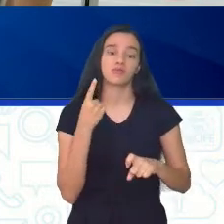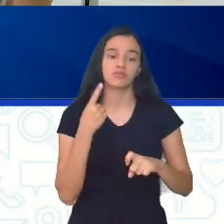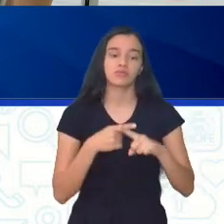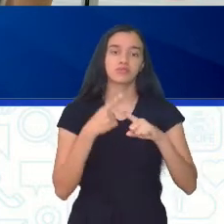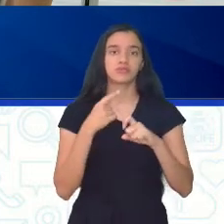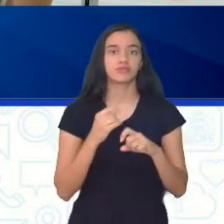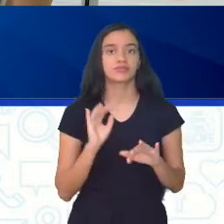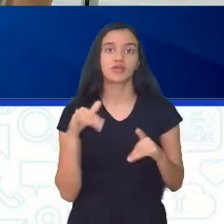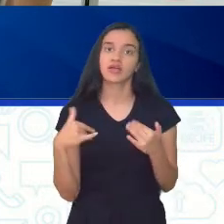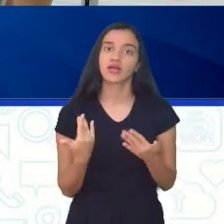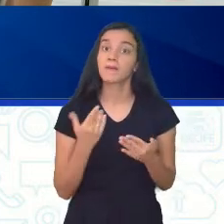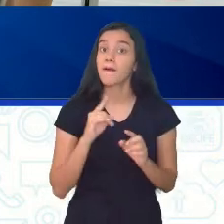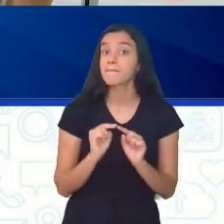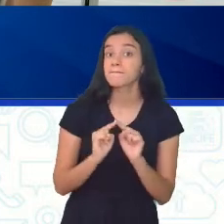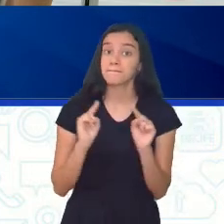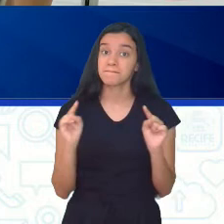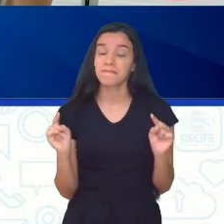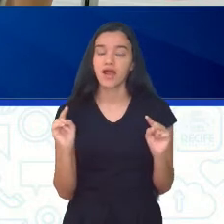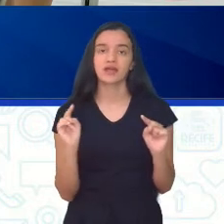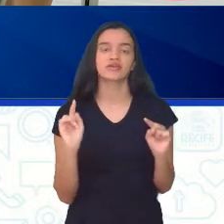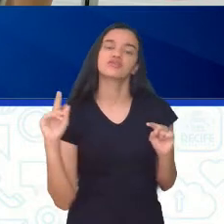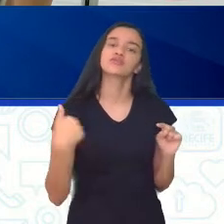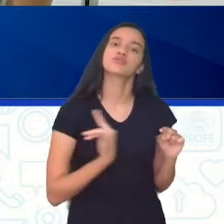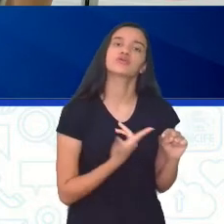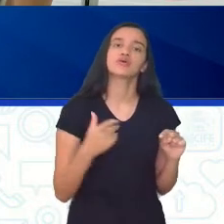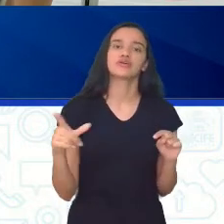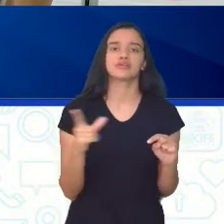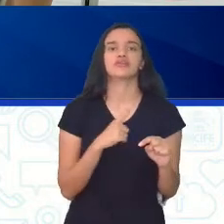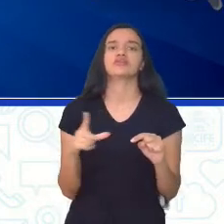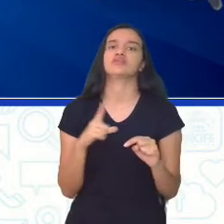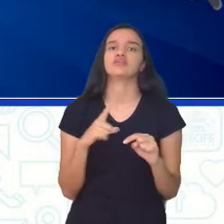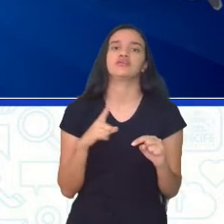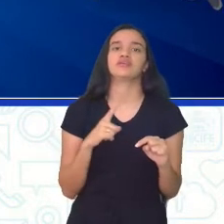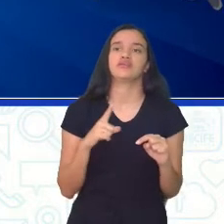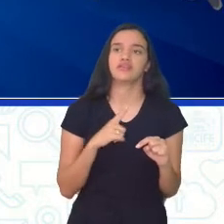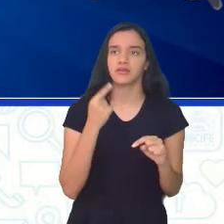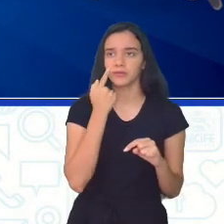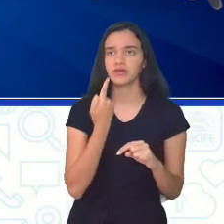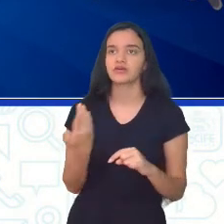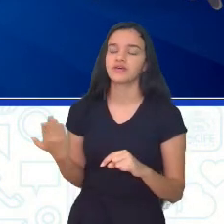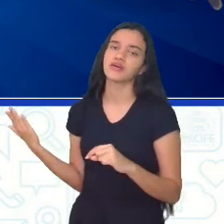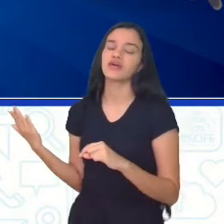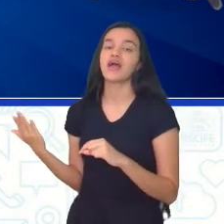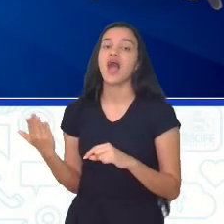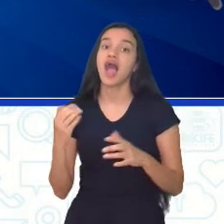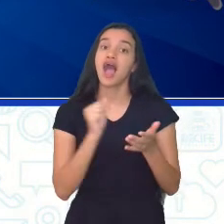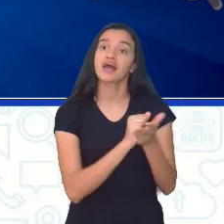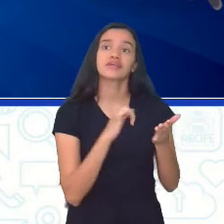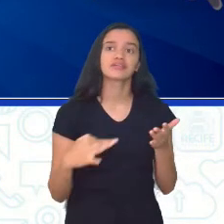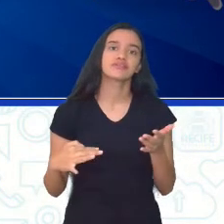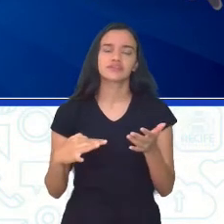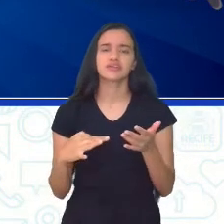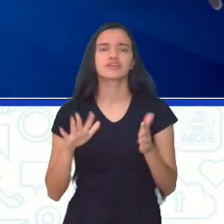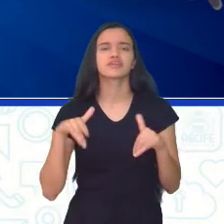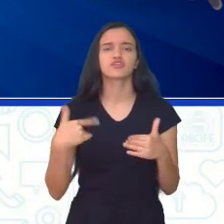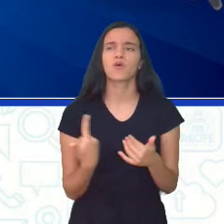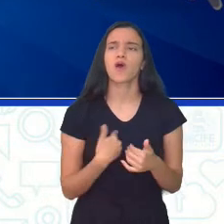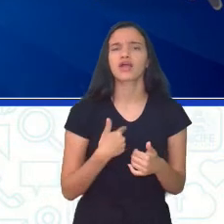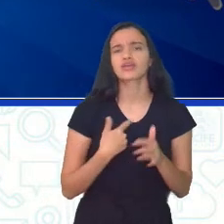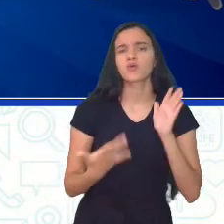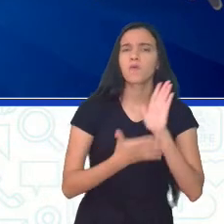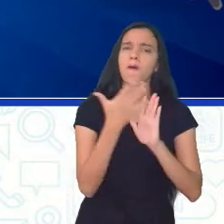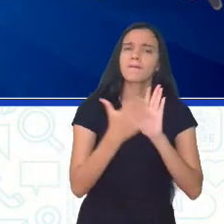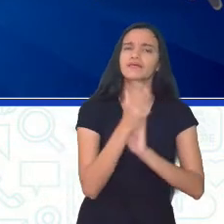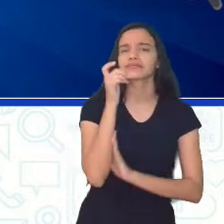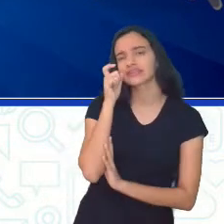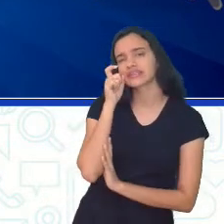para frente. Mas o que é que nós temos em relação aí à atividade? Eu estou aqui com uma proposta